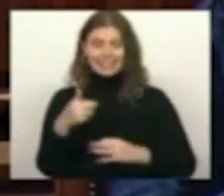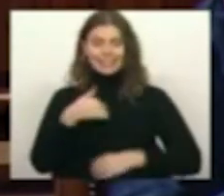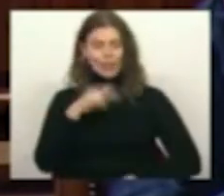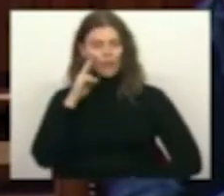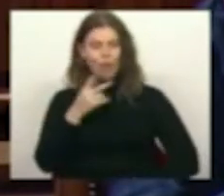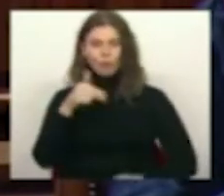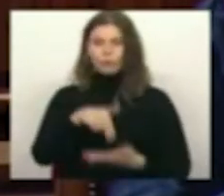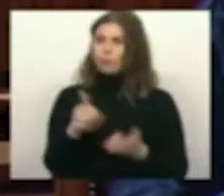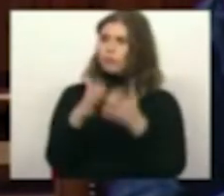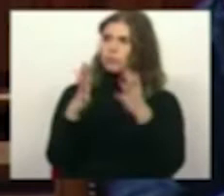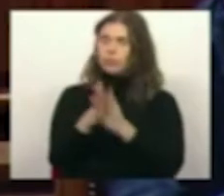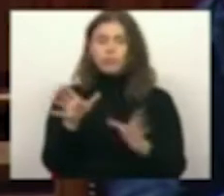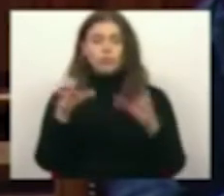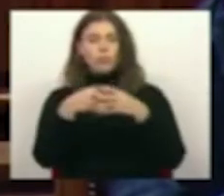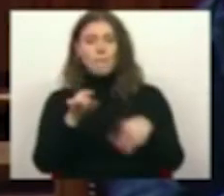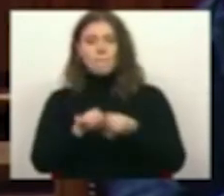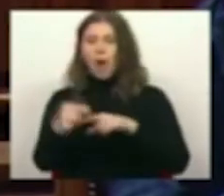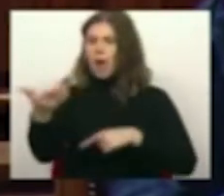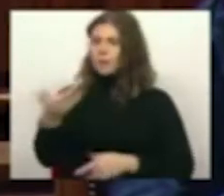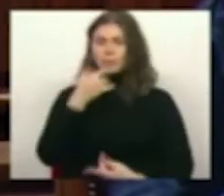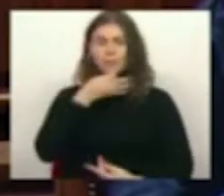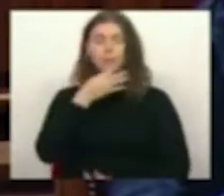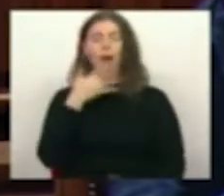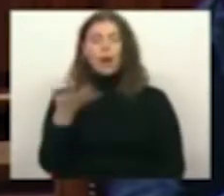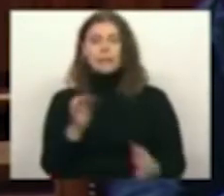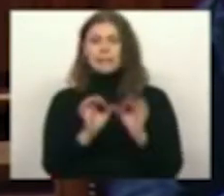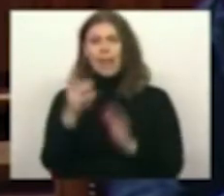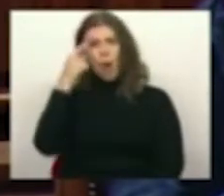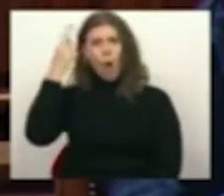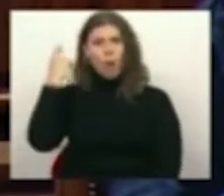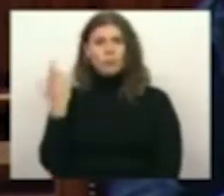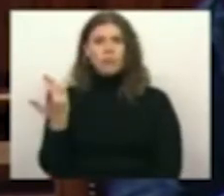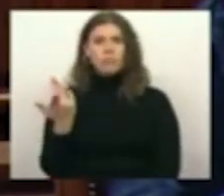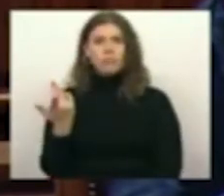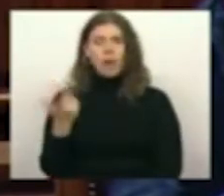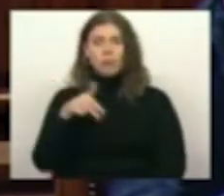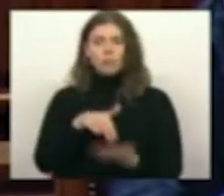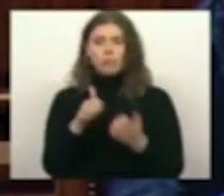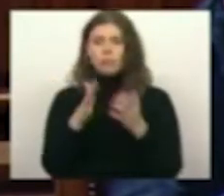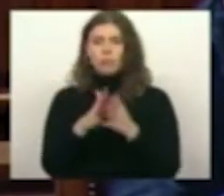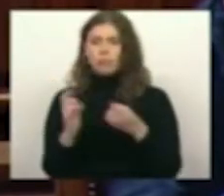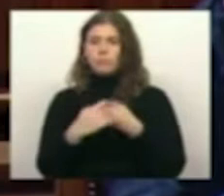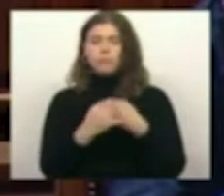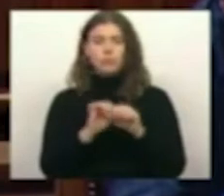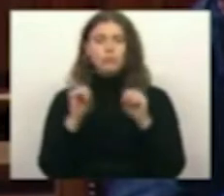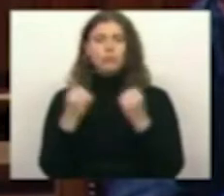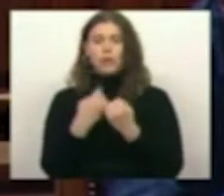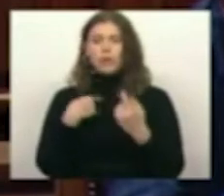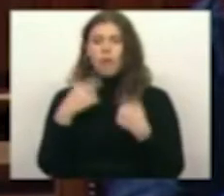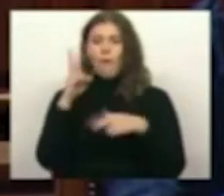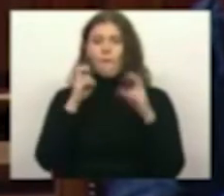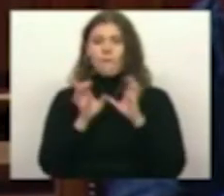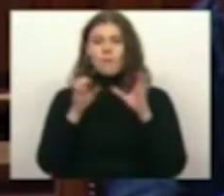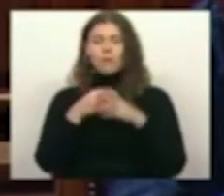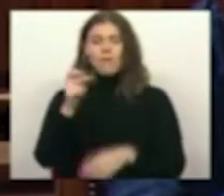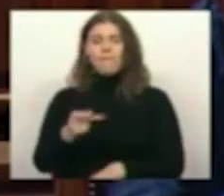interpreto a posição de todos os partidos que aqui se expressaram, como foi ontem a posição de todos os parceiros sociais que eu vi no